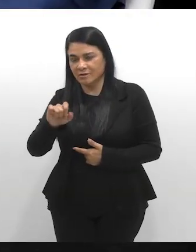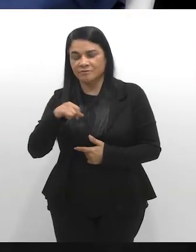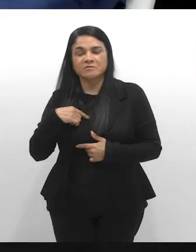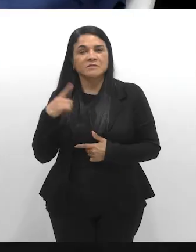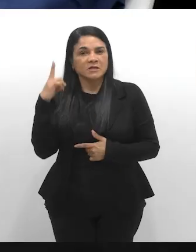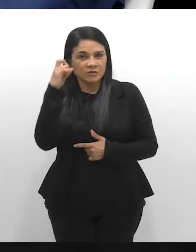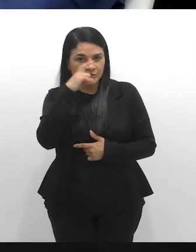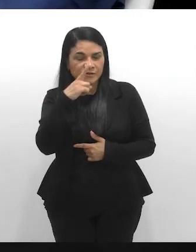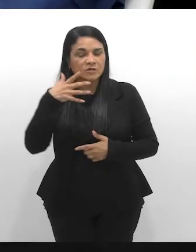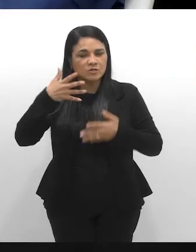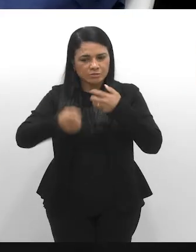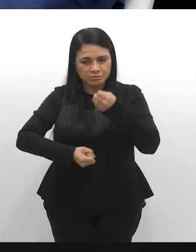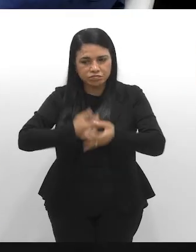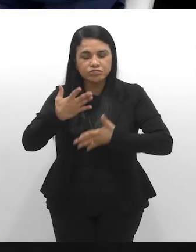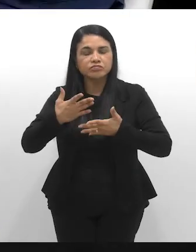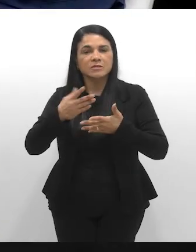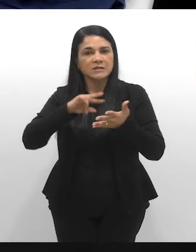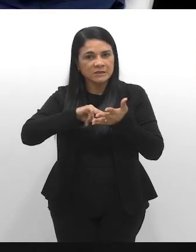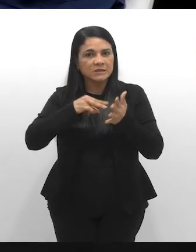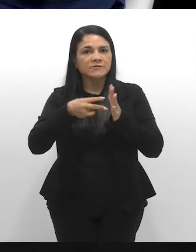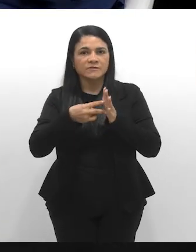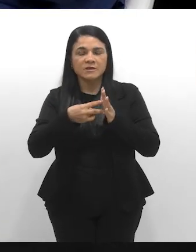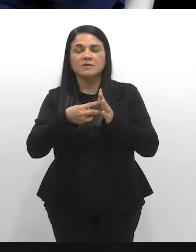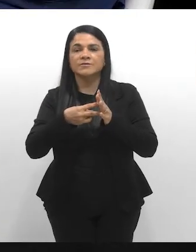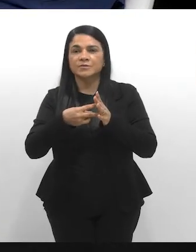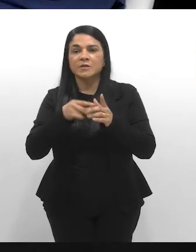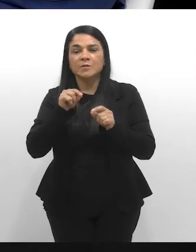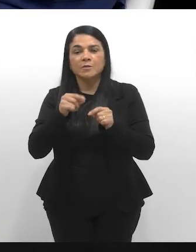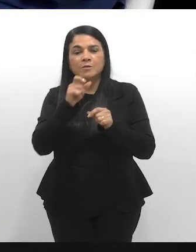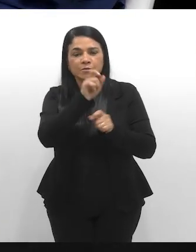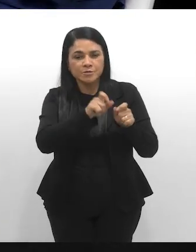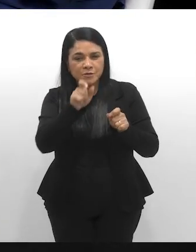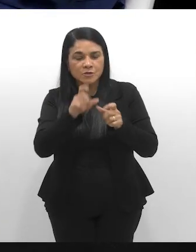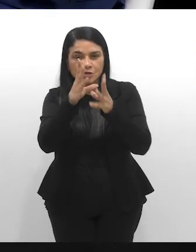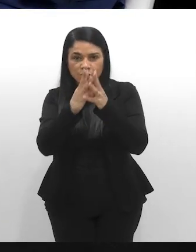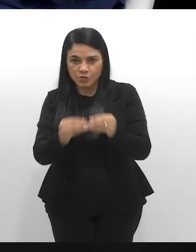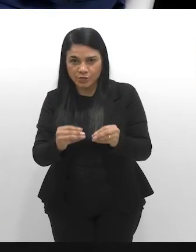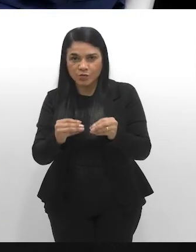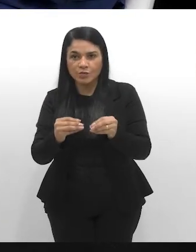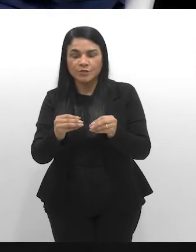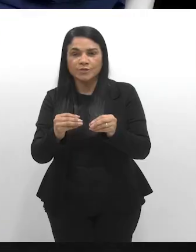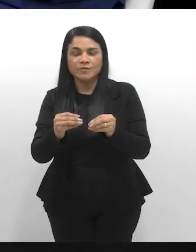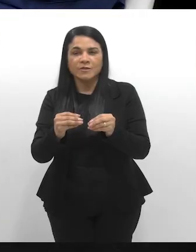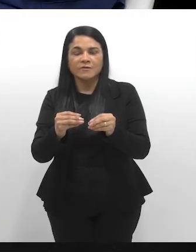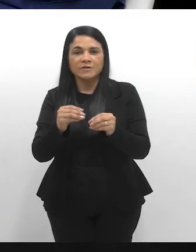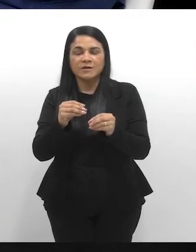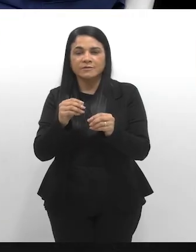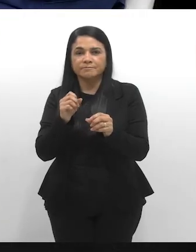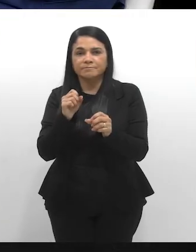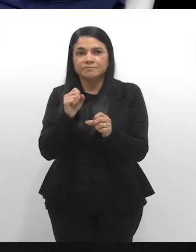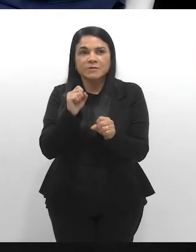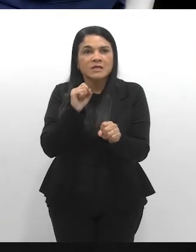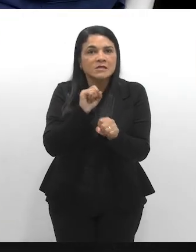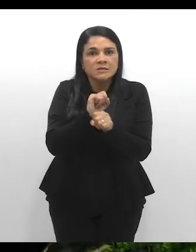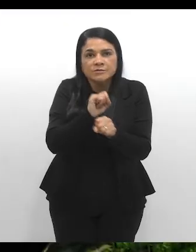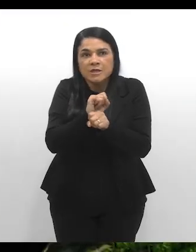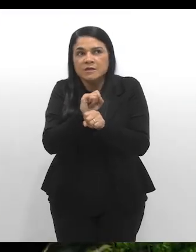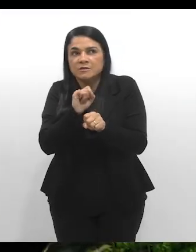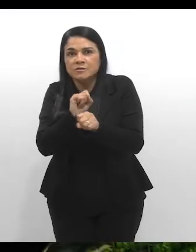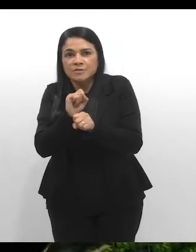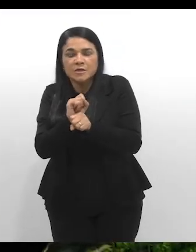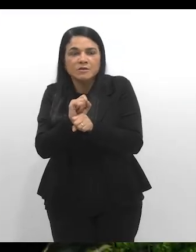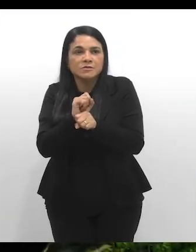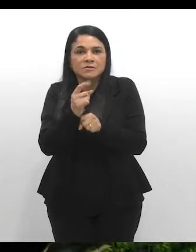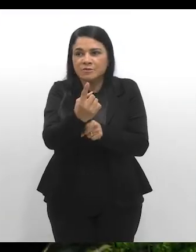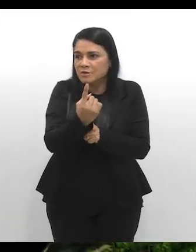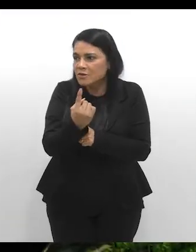né? Muito significativa, porque é uma dor, primeiro do desaparecimento em si, porque fica uma expectativa